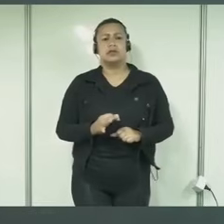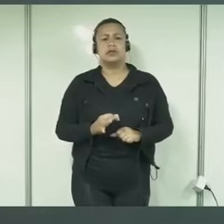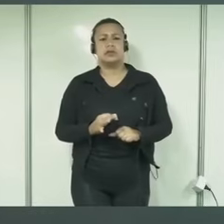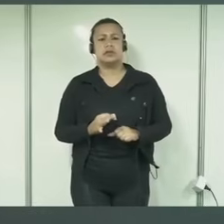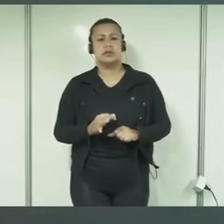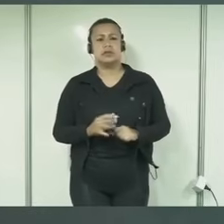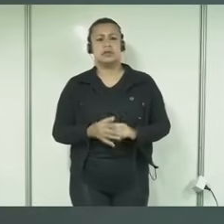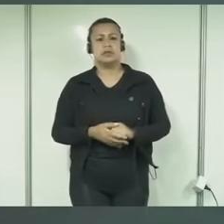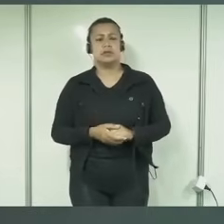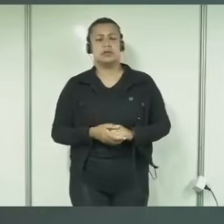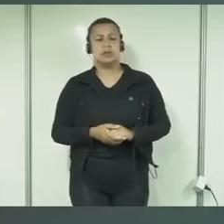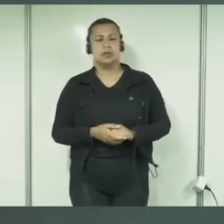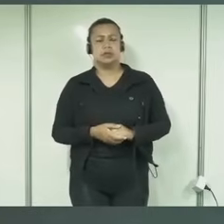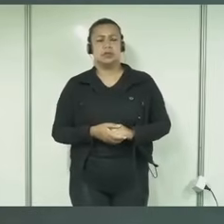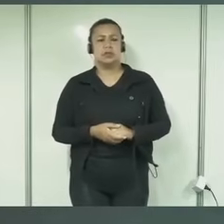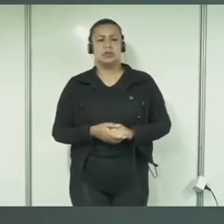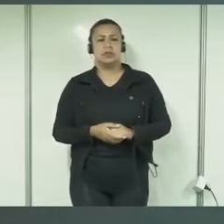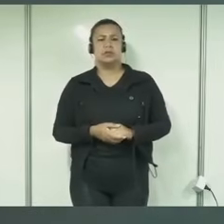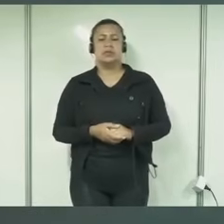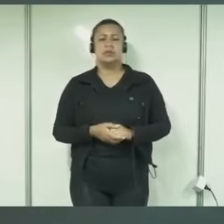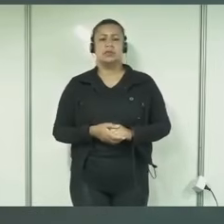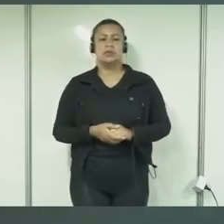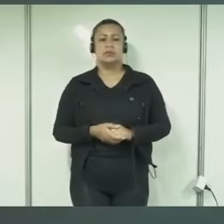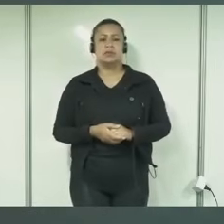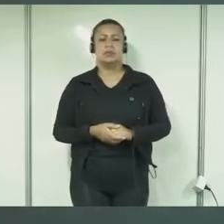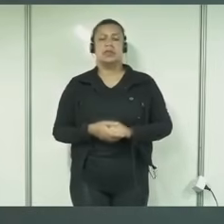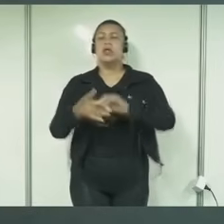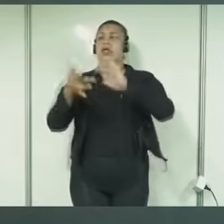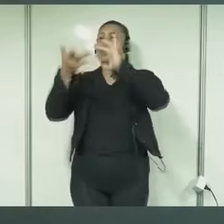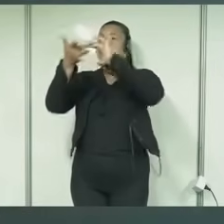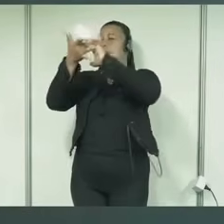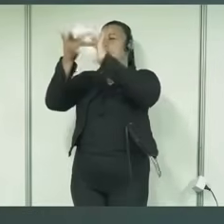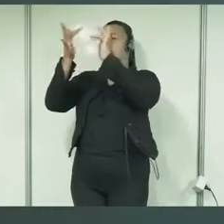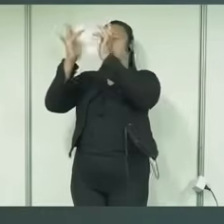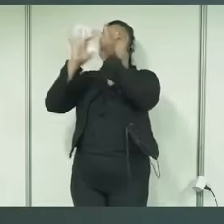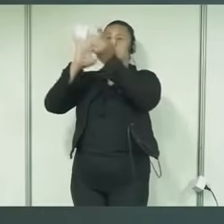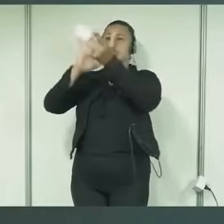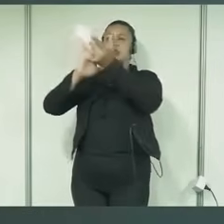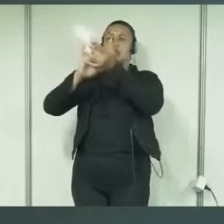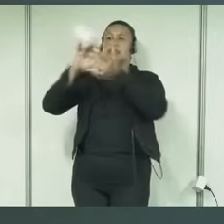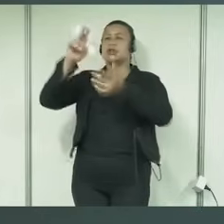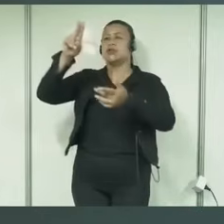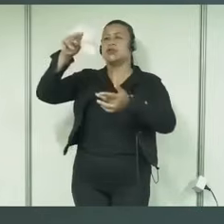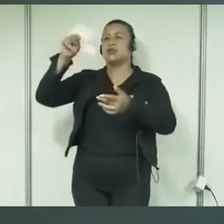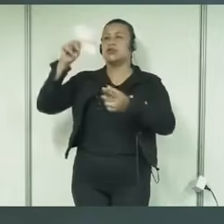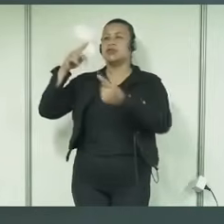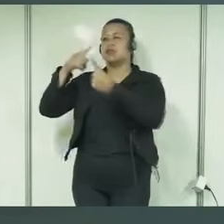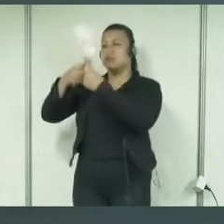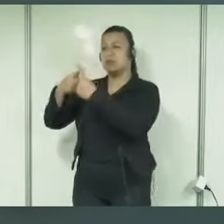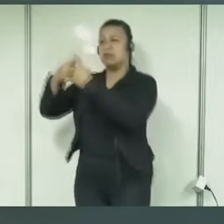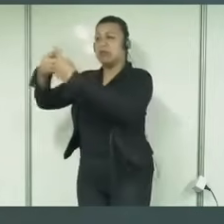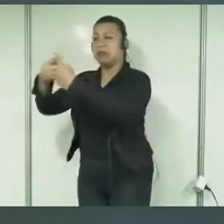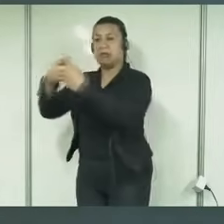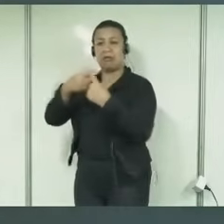Jesus nunca deu e nunca dá cruzes para ninguém.